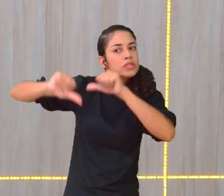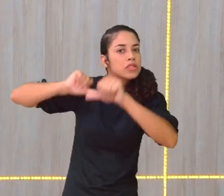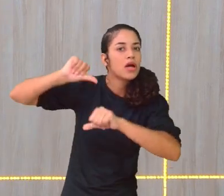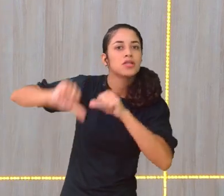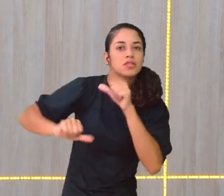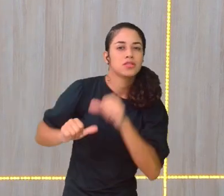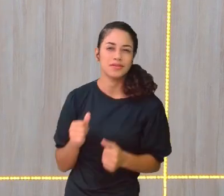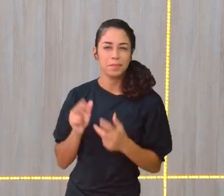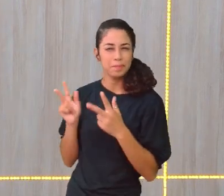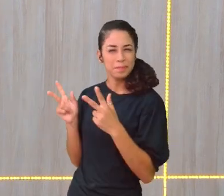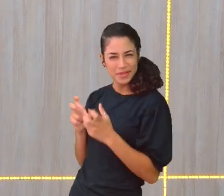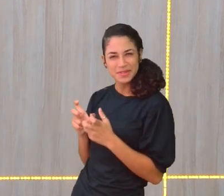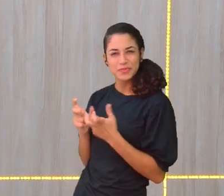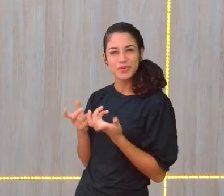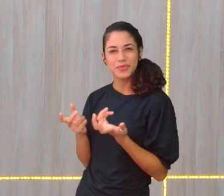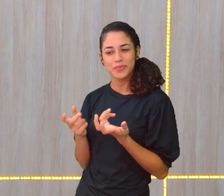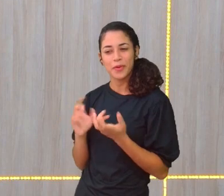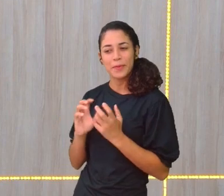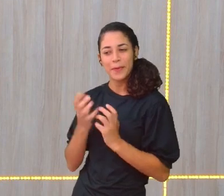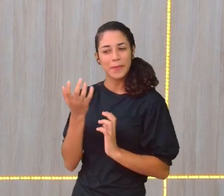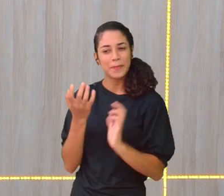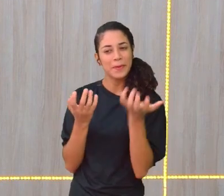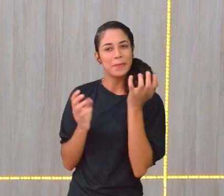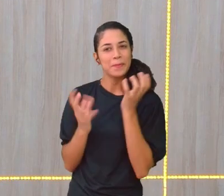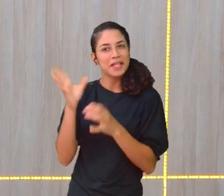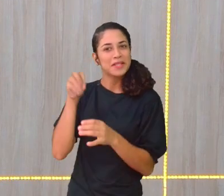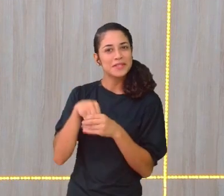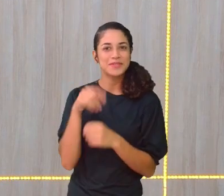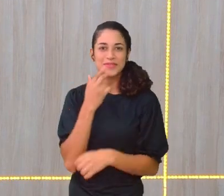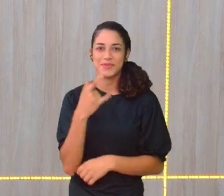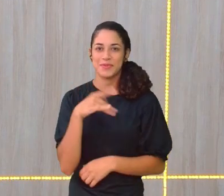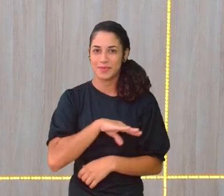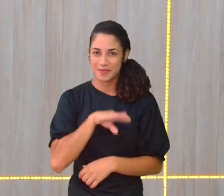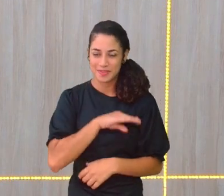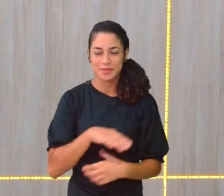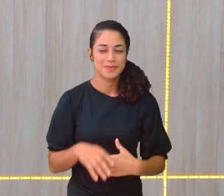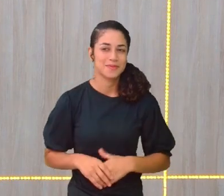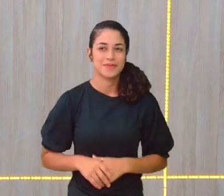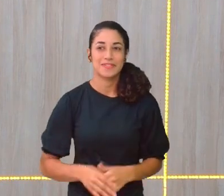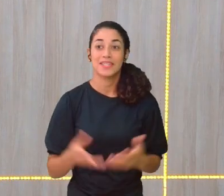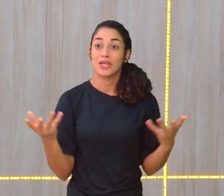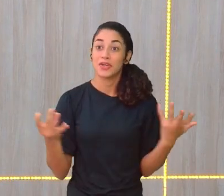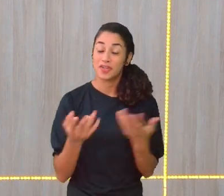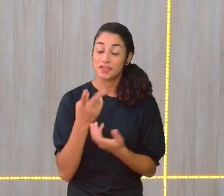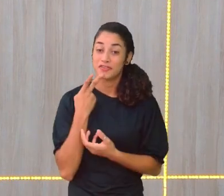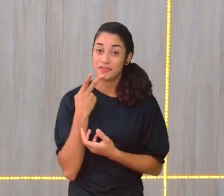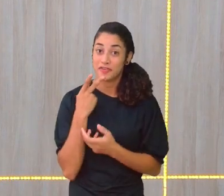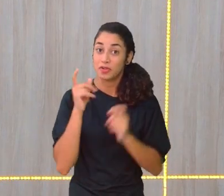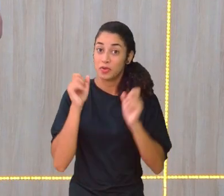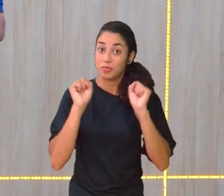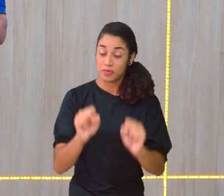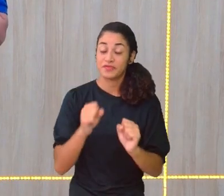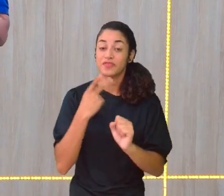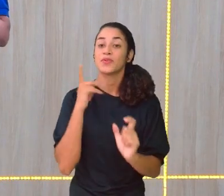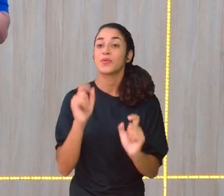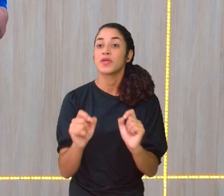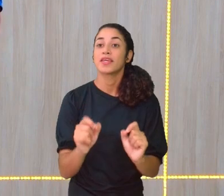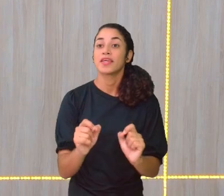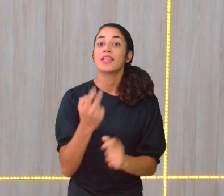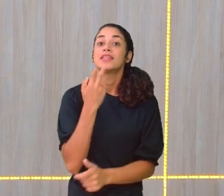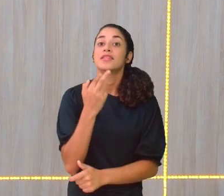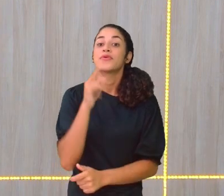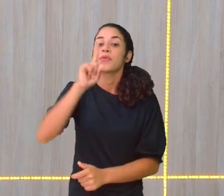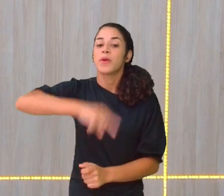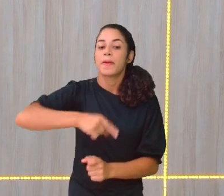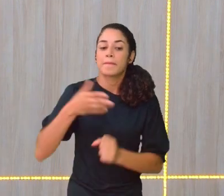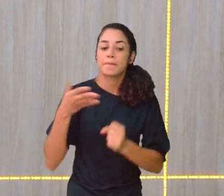mutabilidade, não é, acontecendo na nossa língua. E aí eu posso afirmar depois disso que ela é a